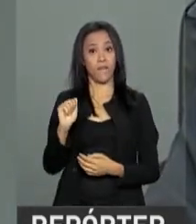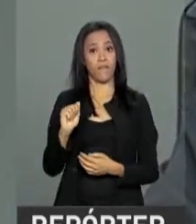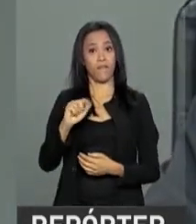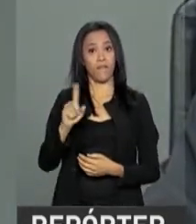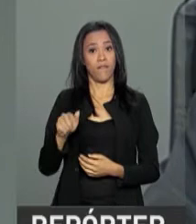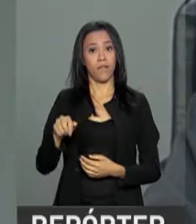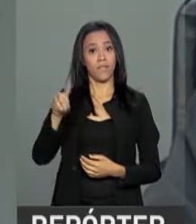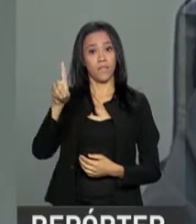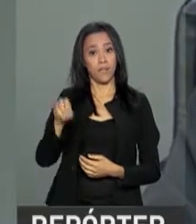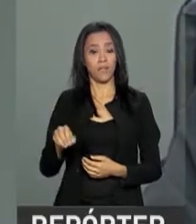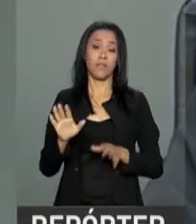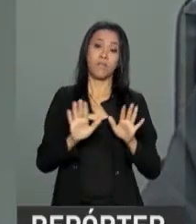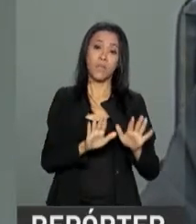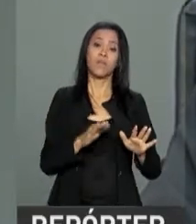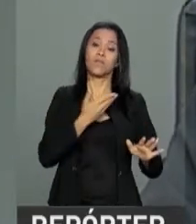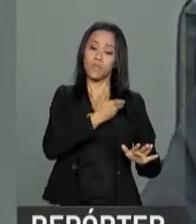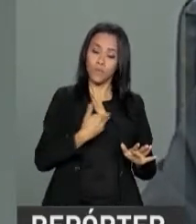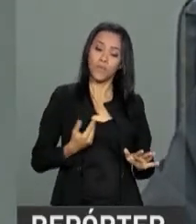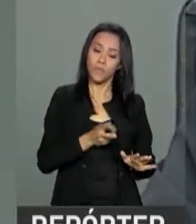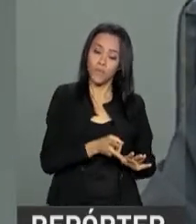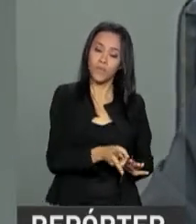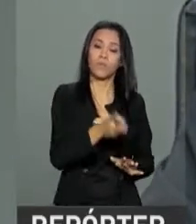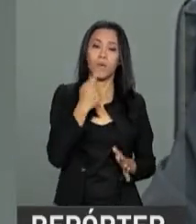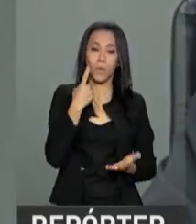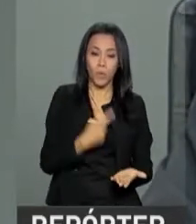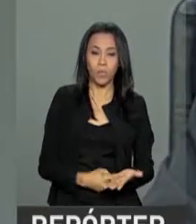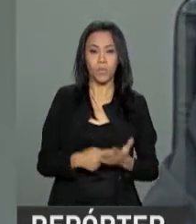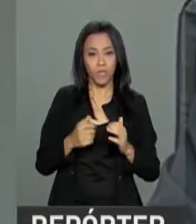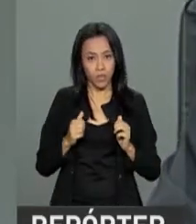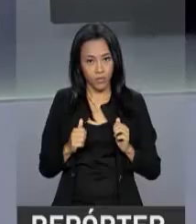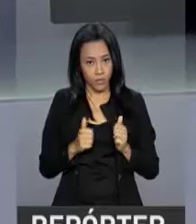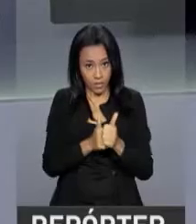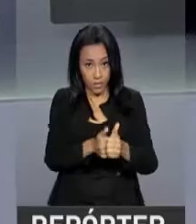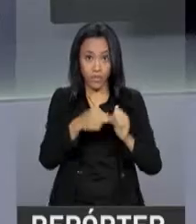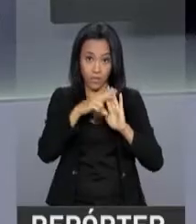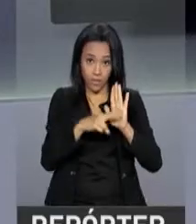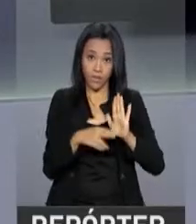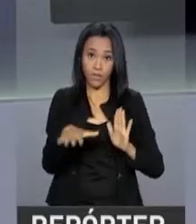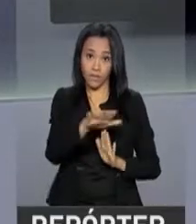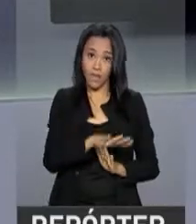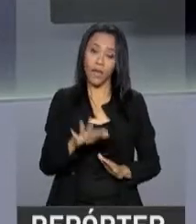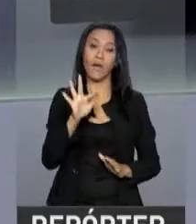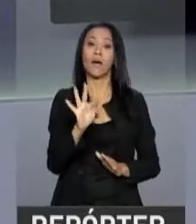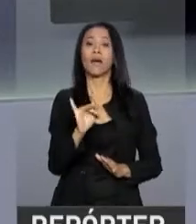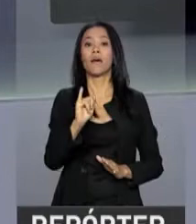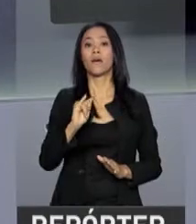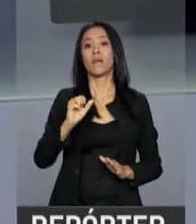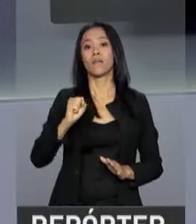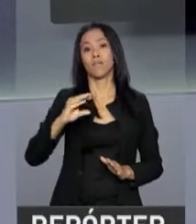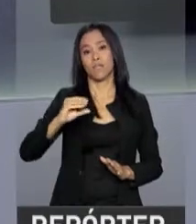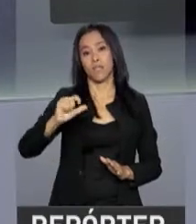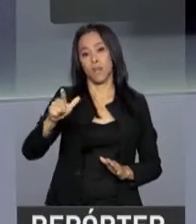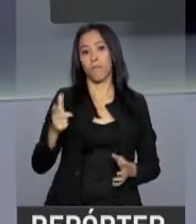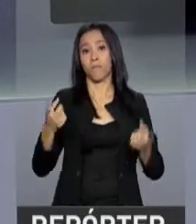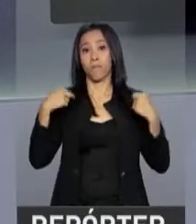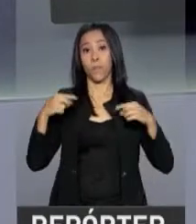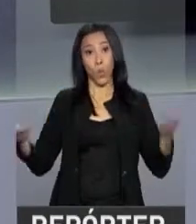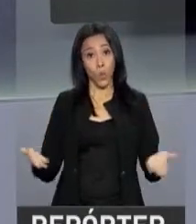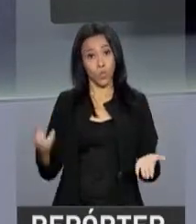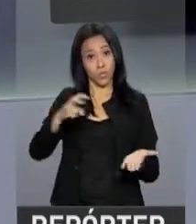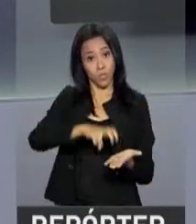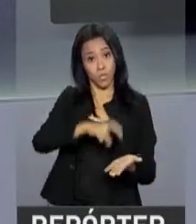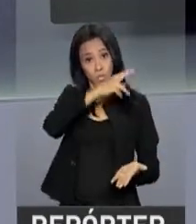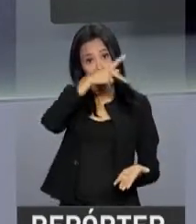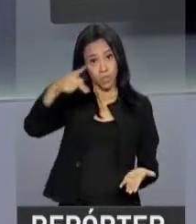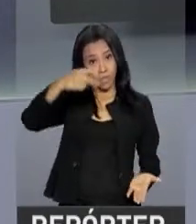assegurar completo compromisso um com disciplina fiscal o presidente michel temer realiza agora pela manhã no palácio